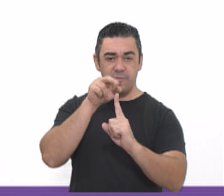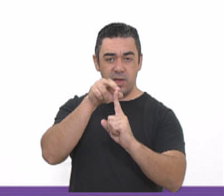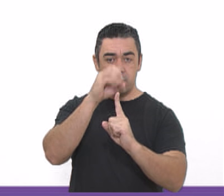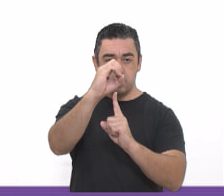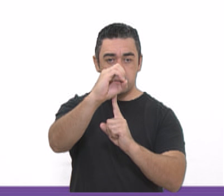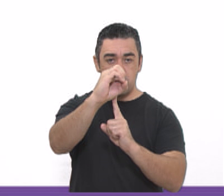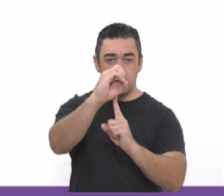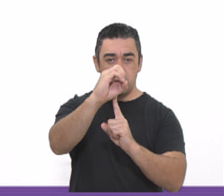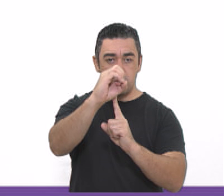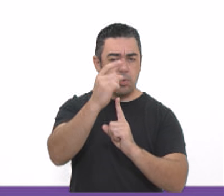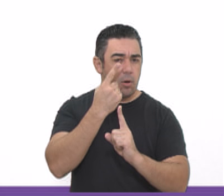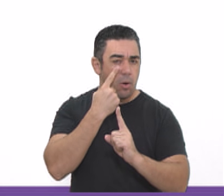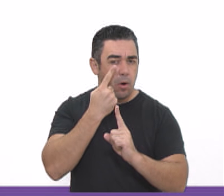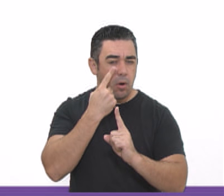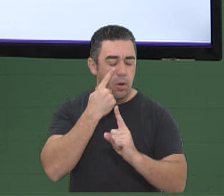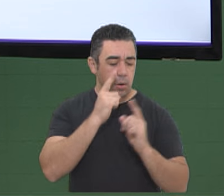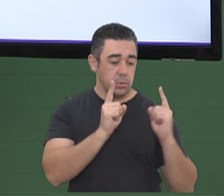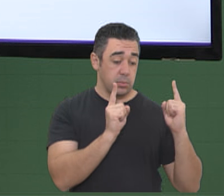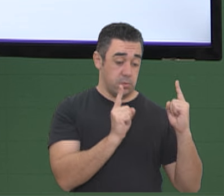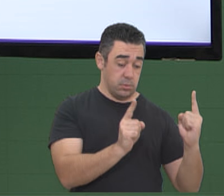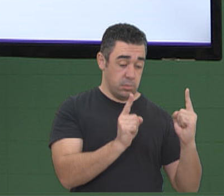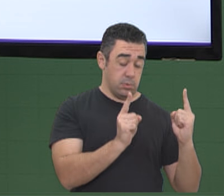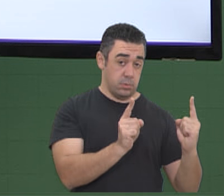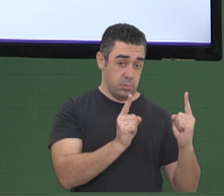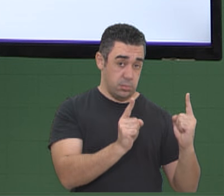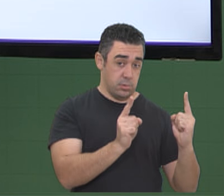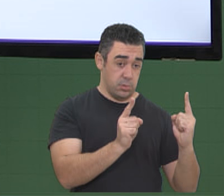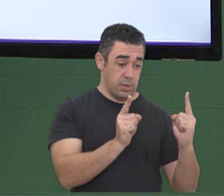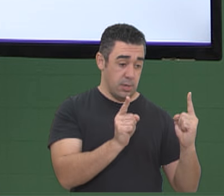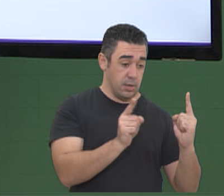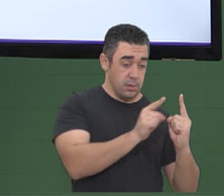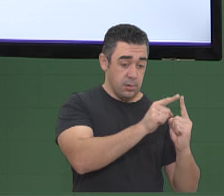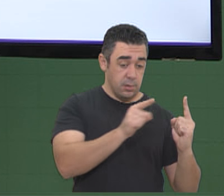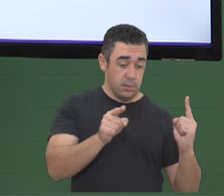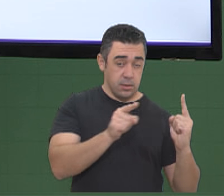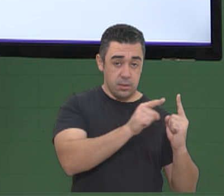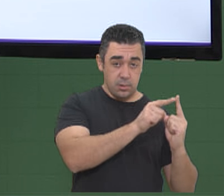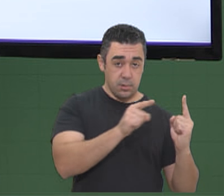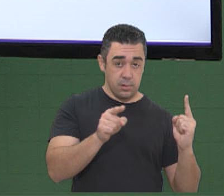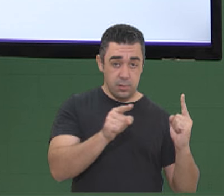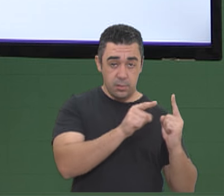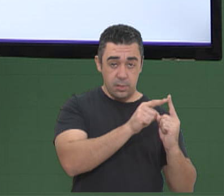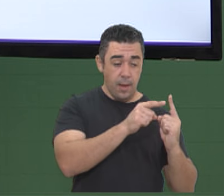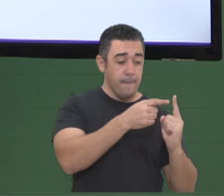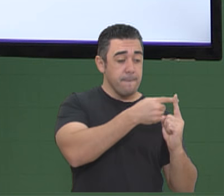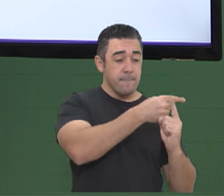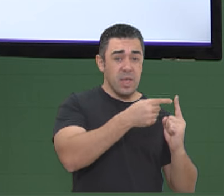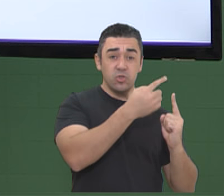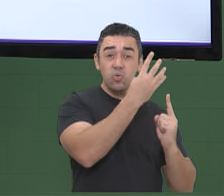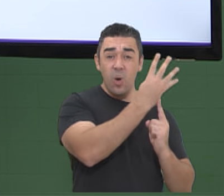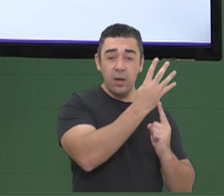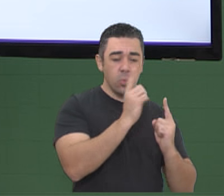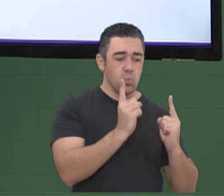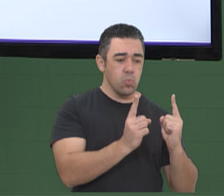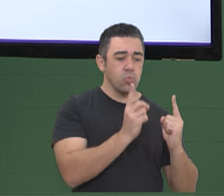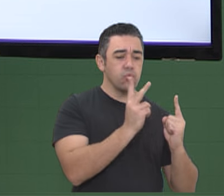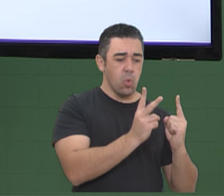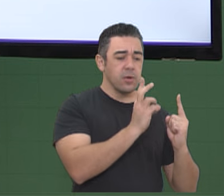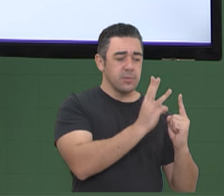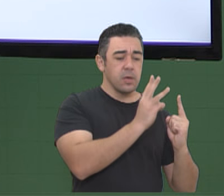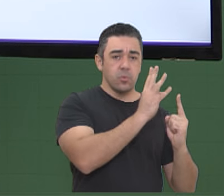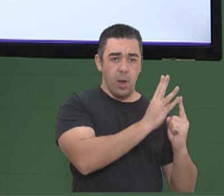olha lá o que vai acontecer. A distância aqui do menos 4 são quantas unidades? 1, 2, 3, 4. Ah, então